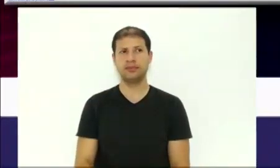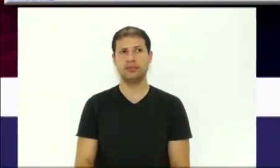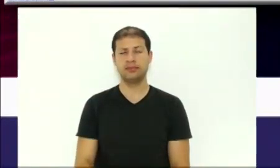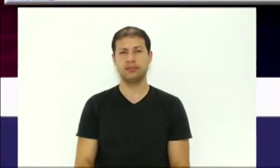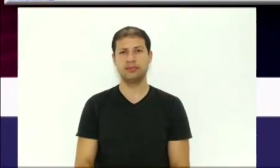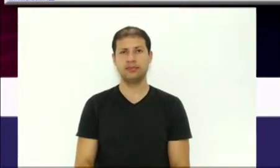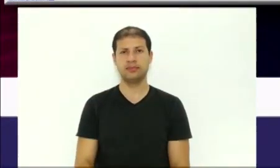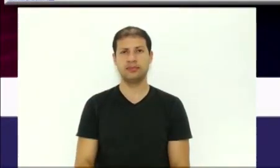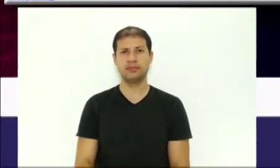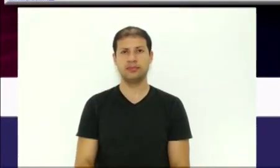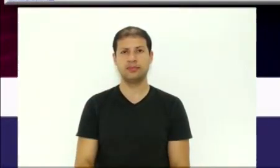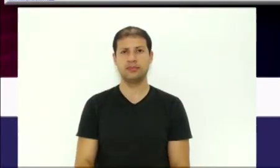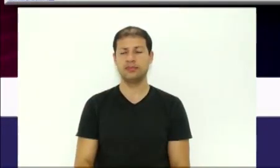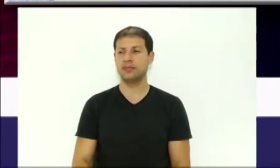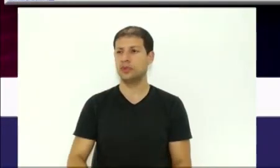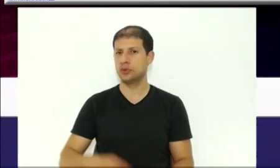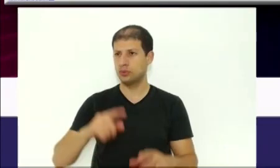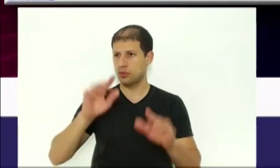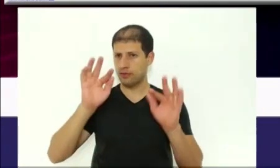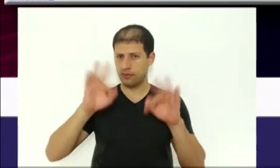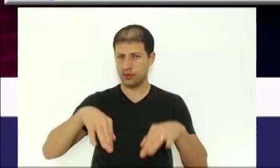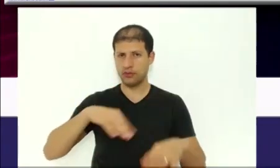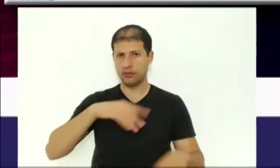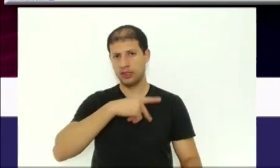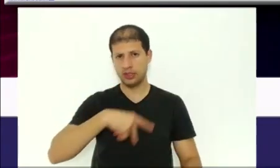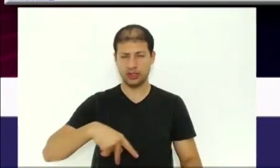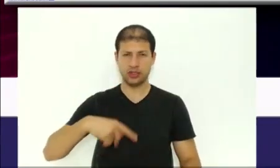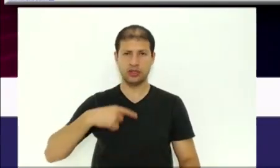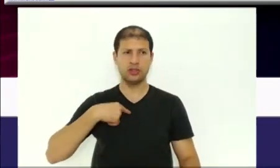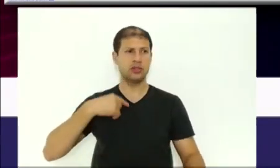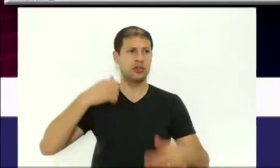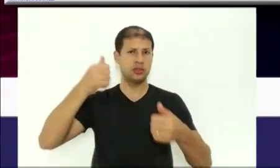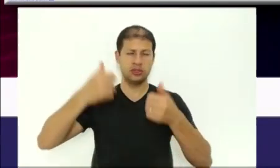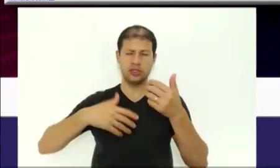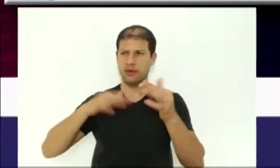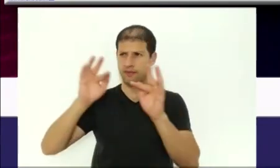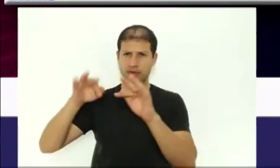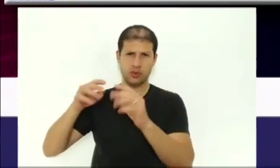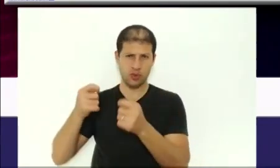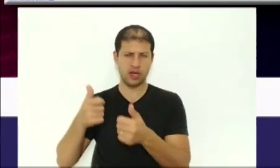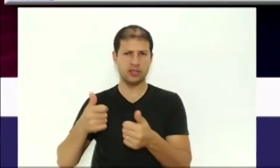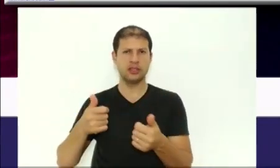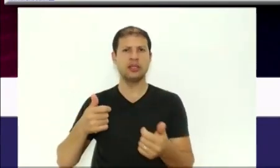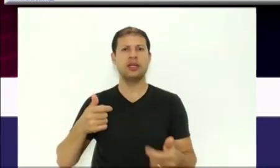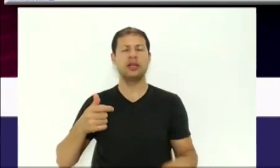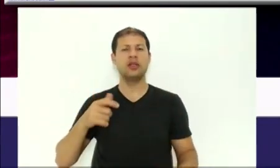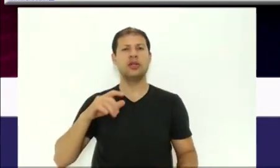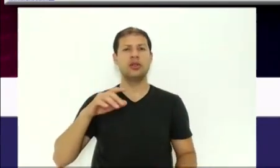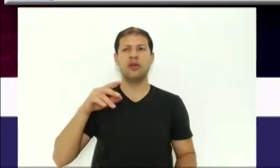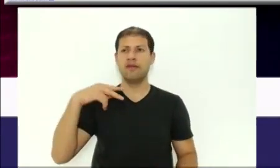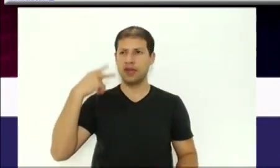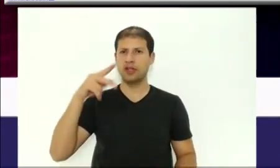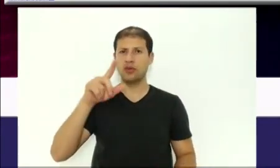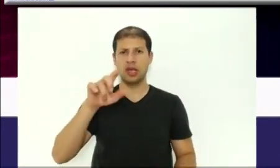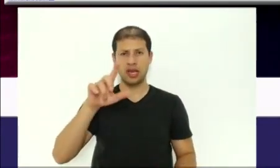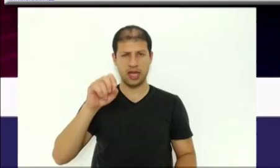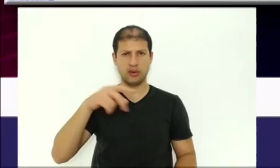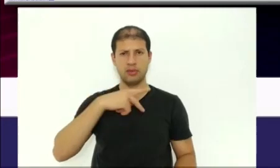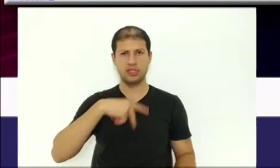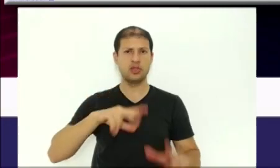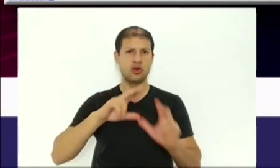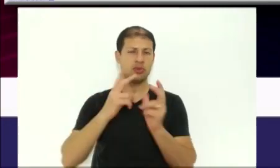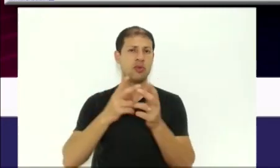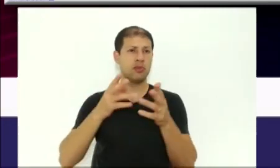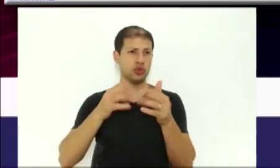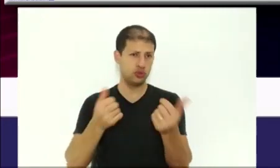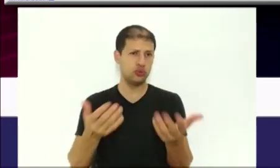Então, ao final, senhor presidente, a minha apresentação já está chegando no final. Como o vereador Lelo, presidente da comissão, solicitou,